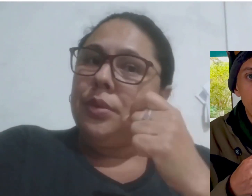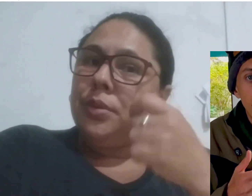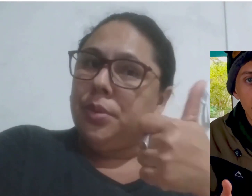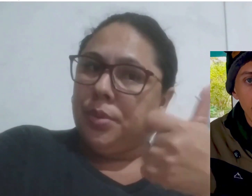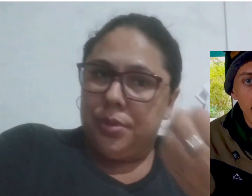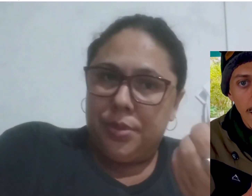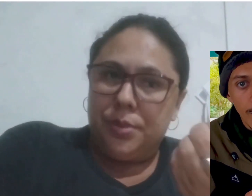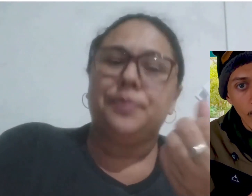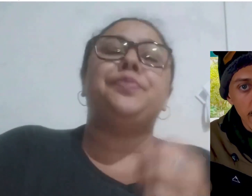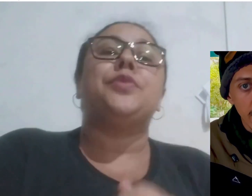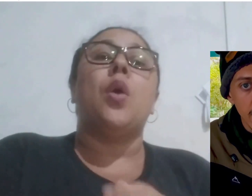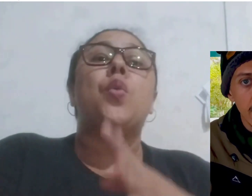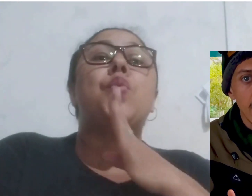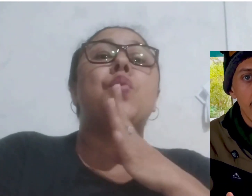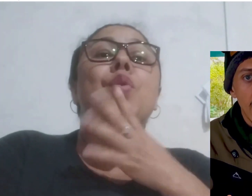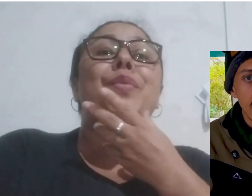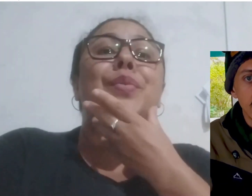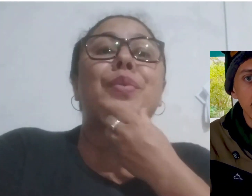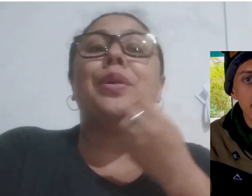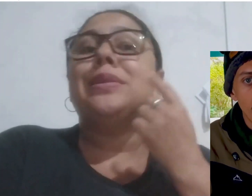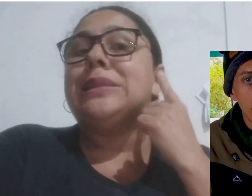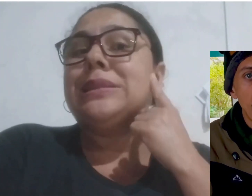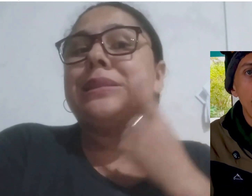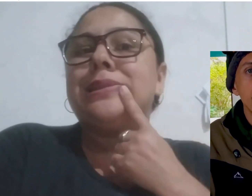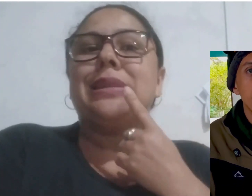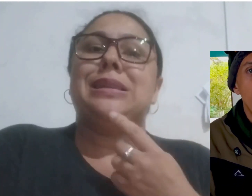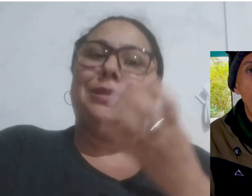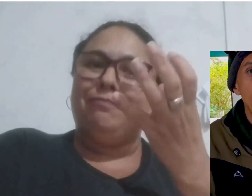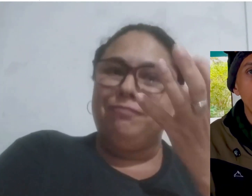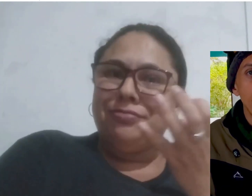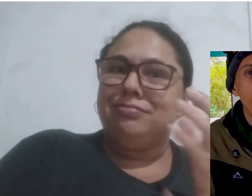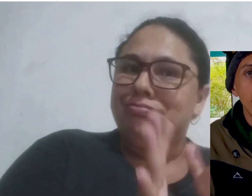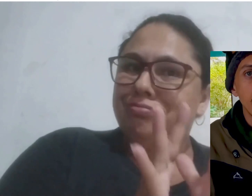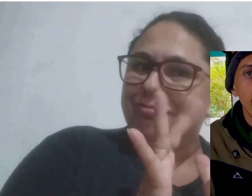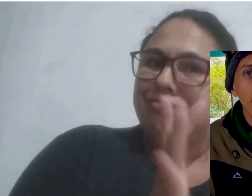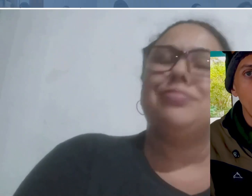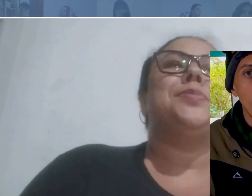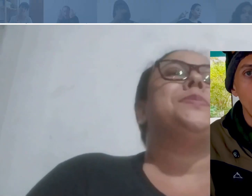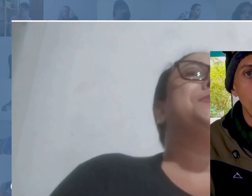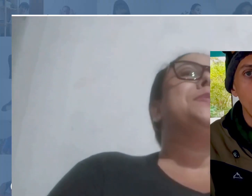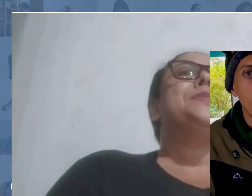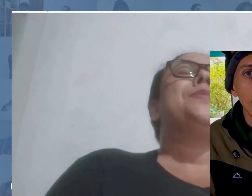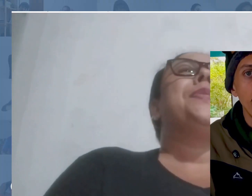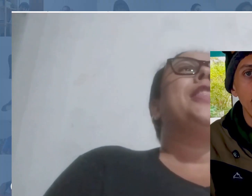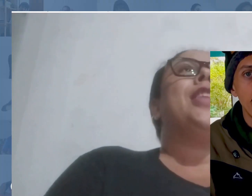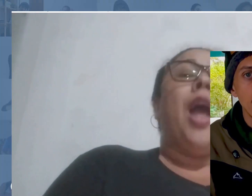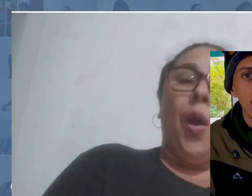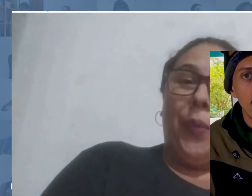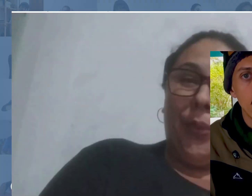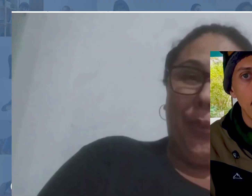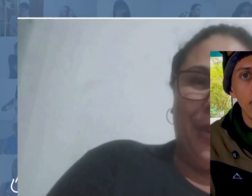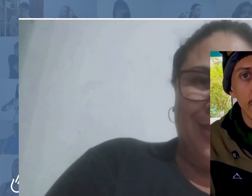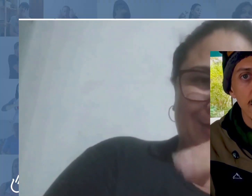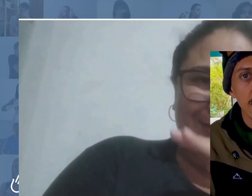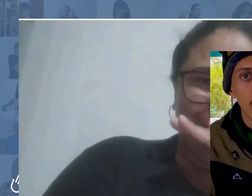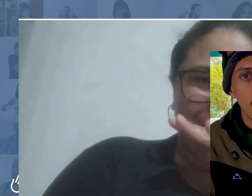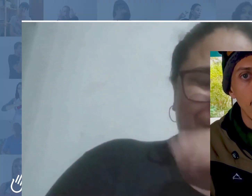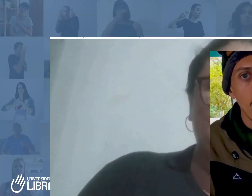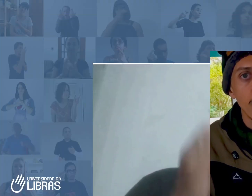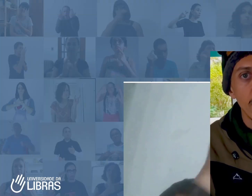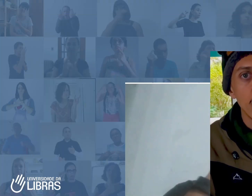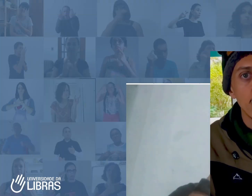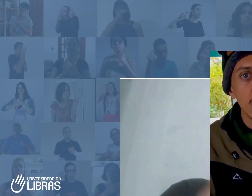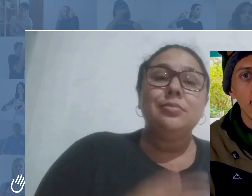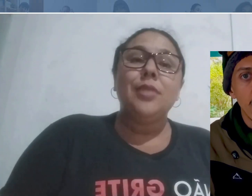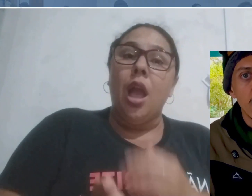e porque queria se desenvolver mais, aprender e ter um novo nível de comunicação, um